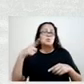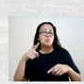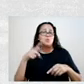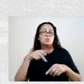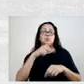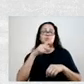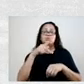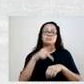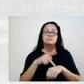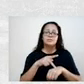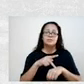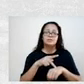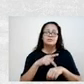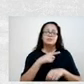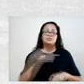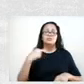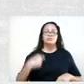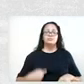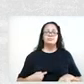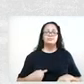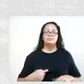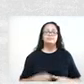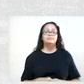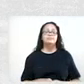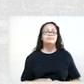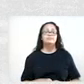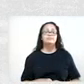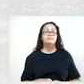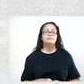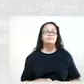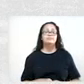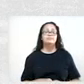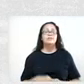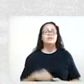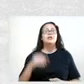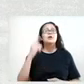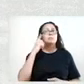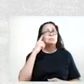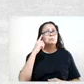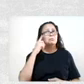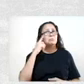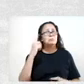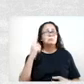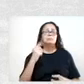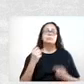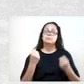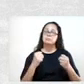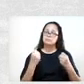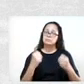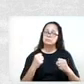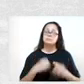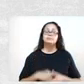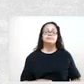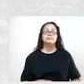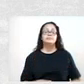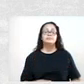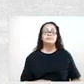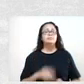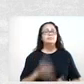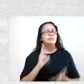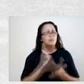né? No caso, contra os chineses. Pessoal, então é algo para nós pensarmos bastante, ok?